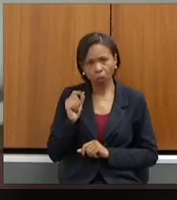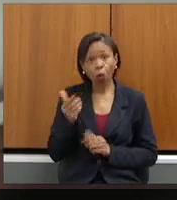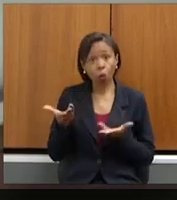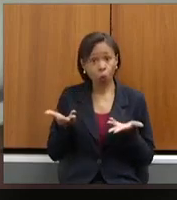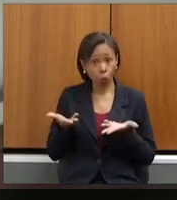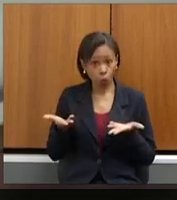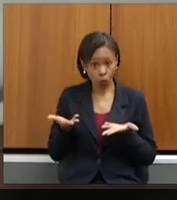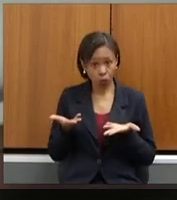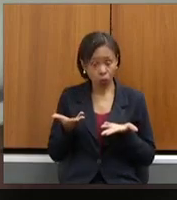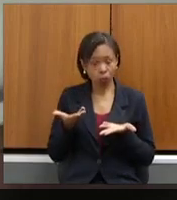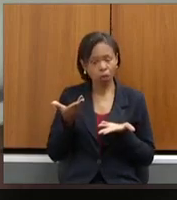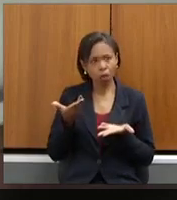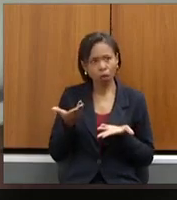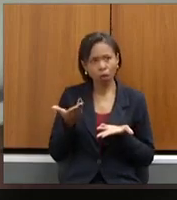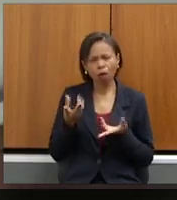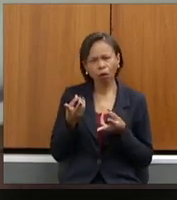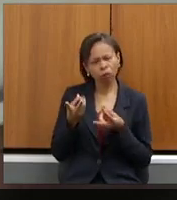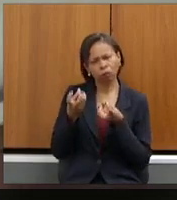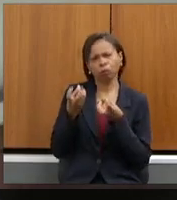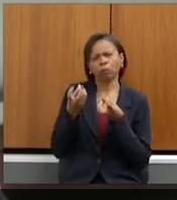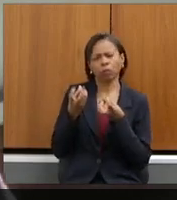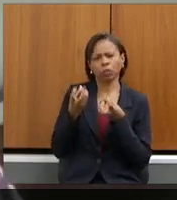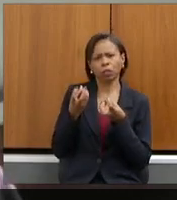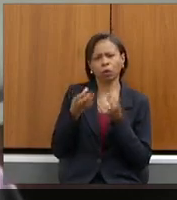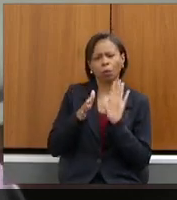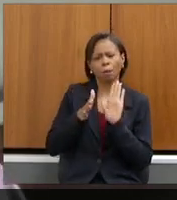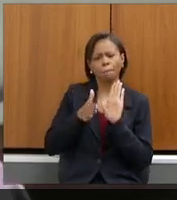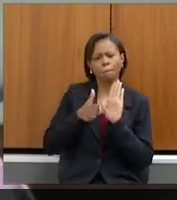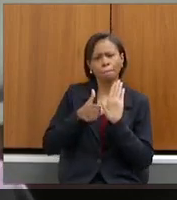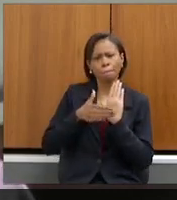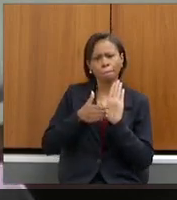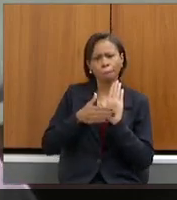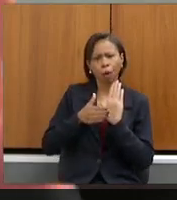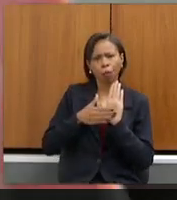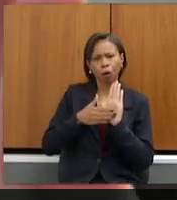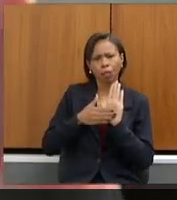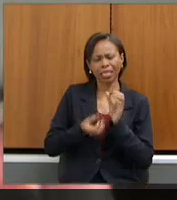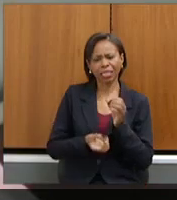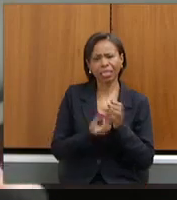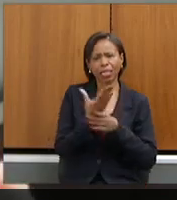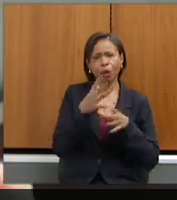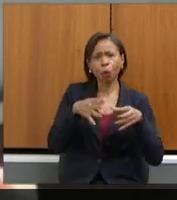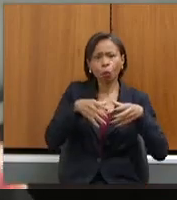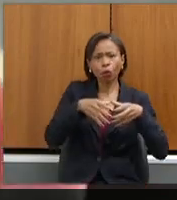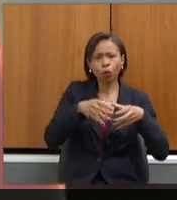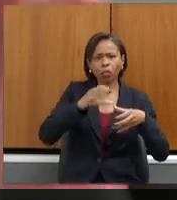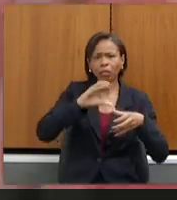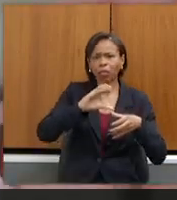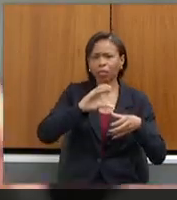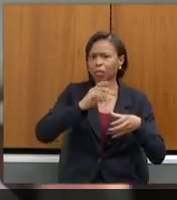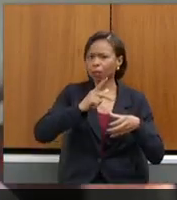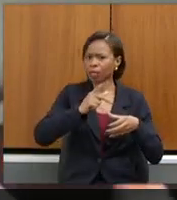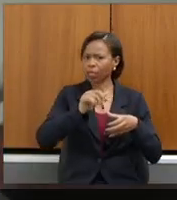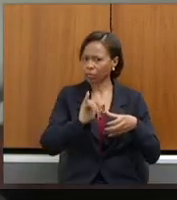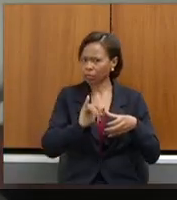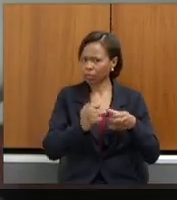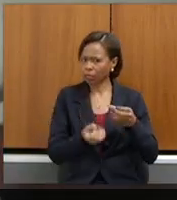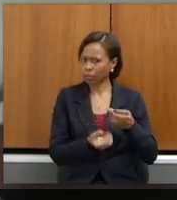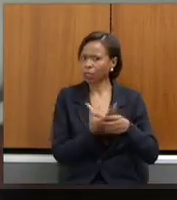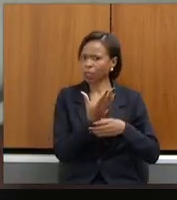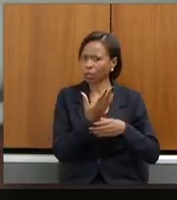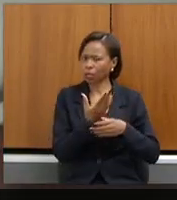hoje aqui uma proposta de uma comissão de CPI para poder analisar